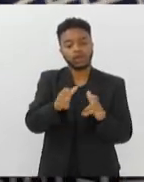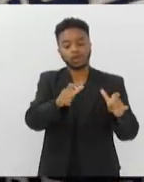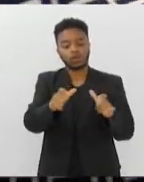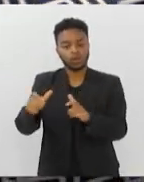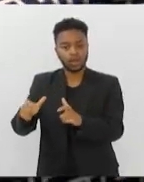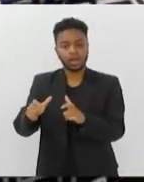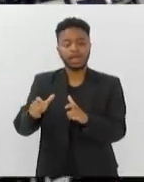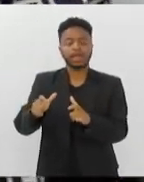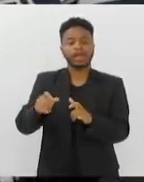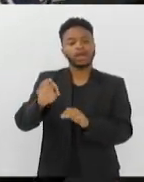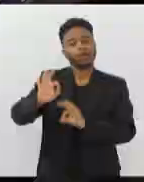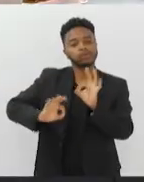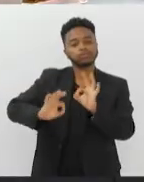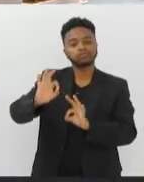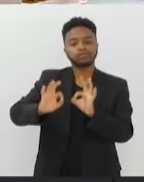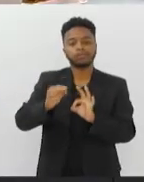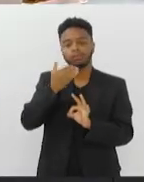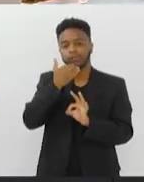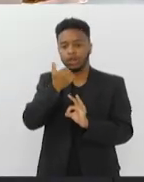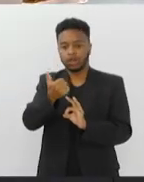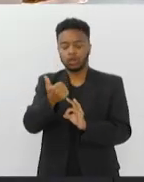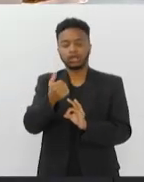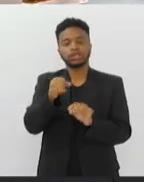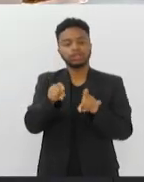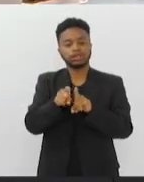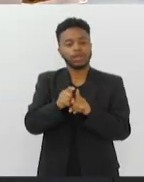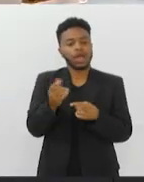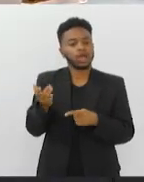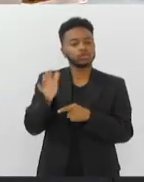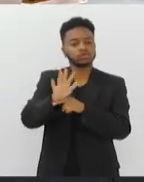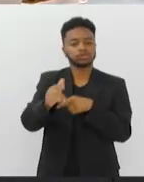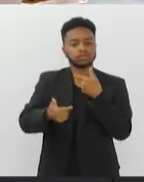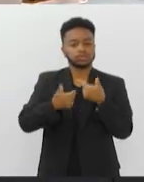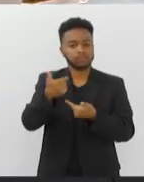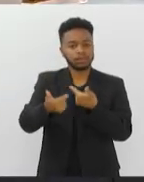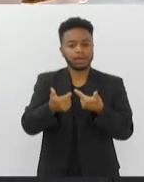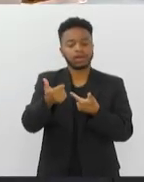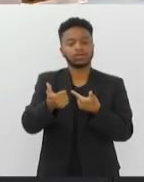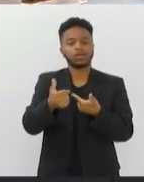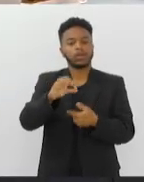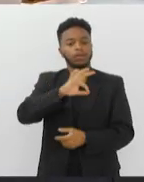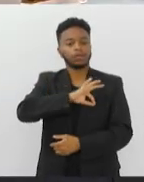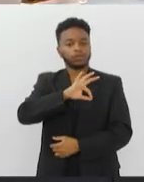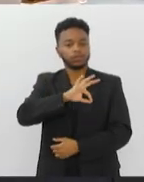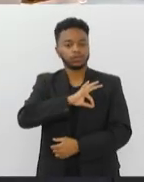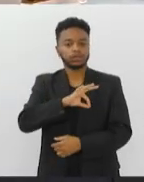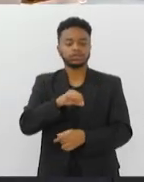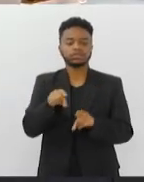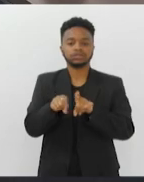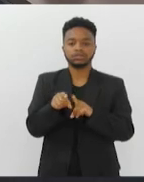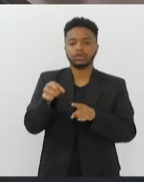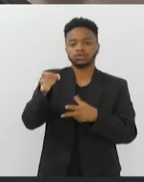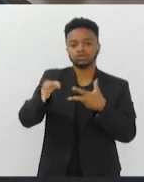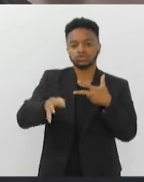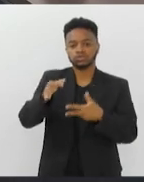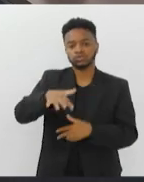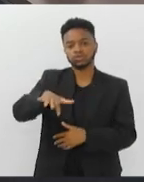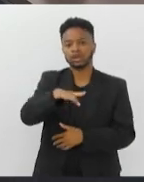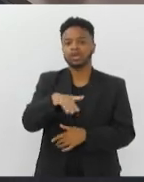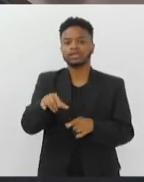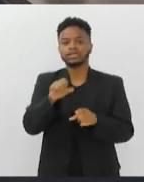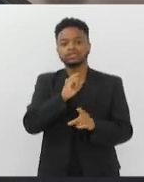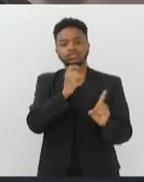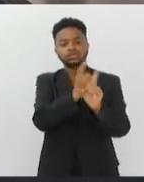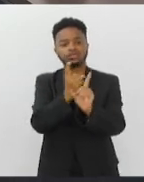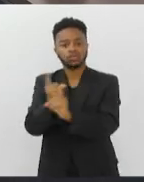funcionários e pessoas atendidas, além de contribuir com o trabalho das autoridades policiais e judiciárias na identificação